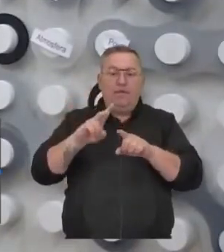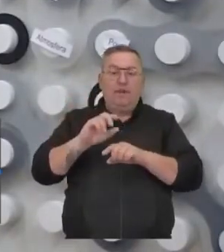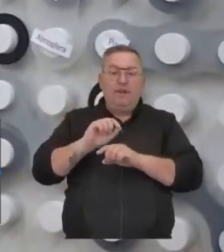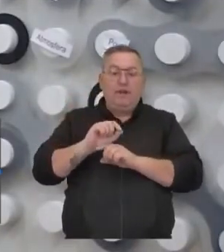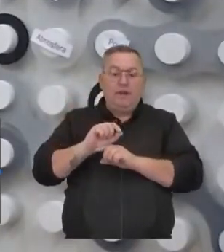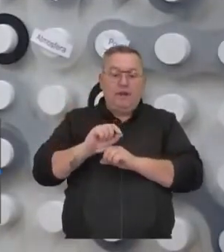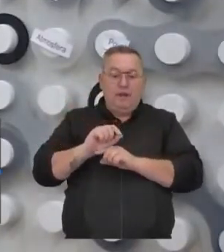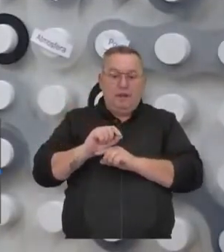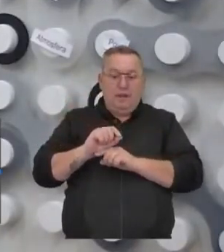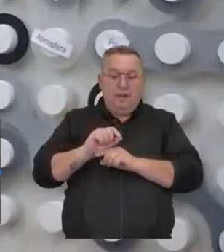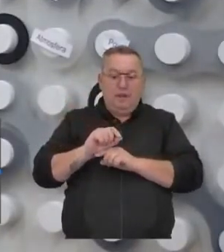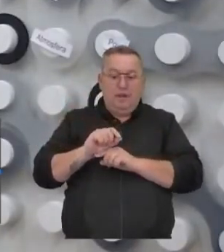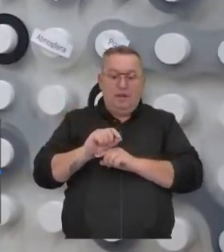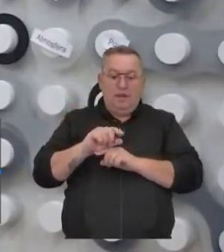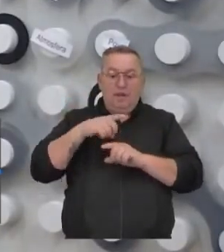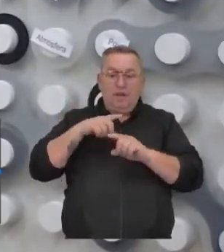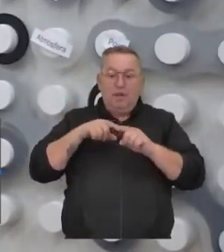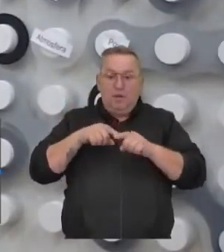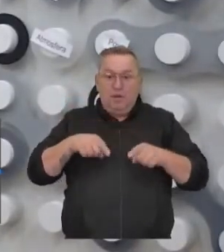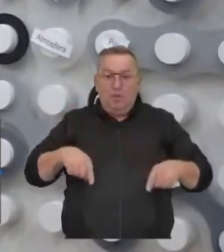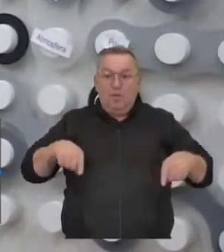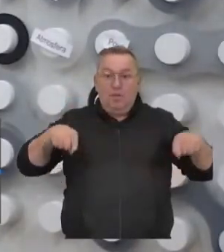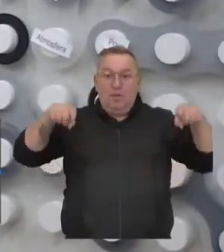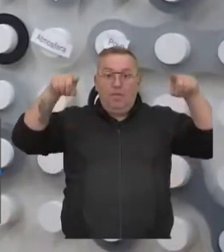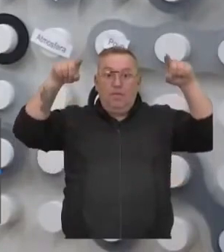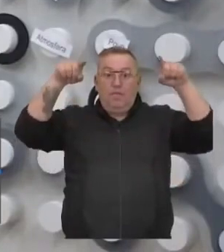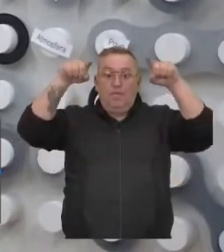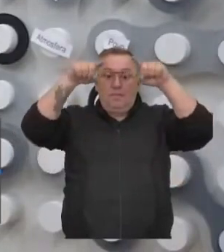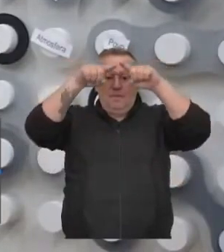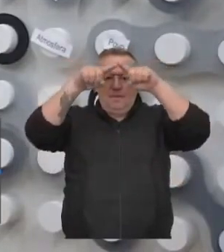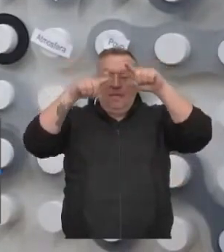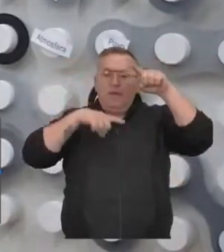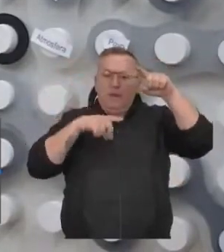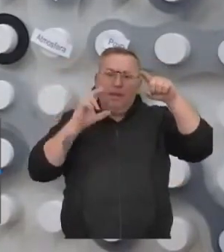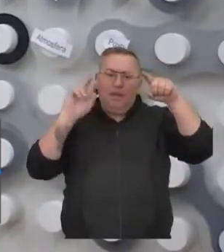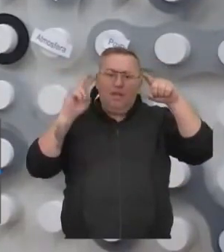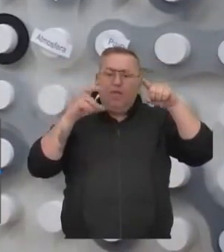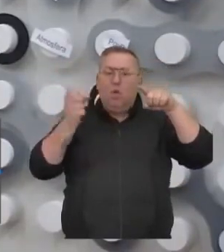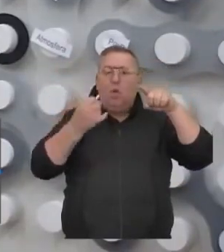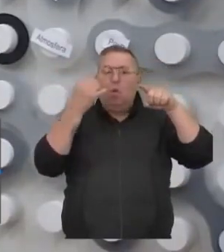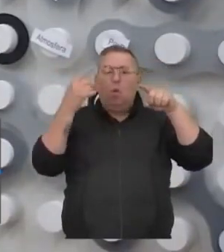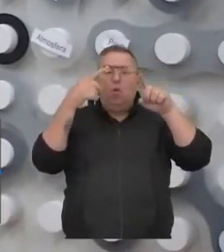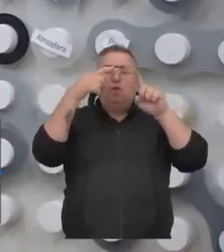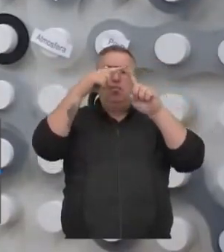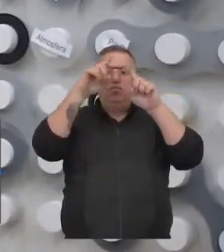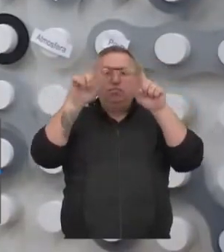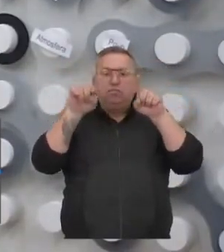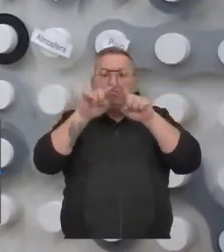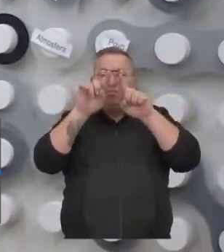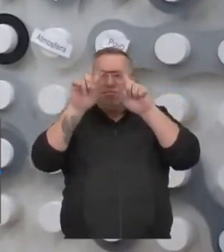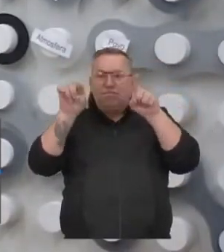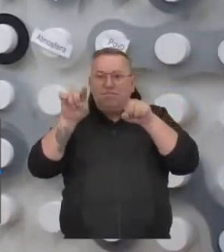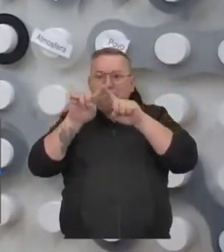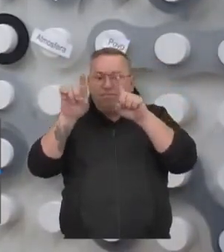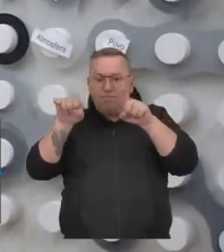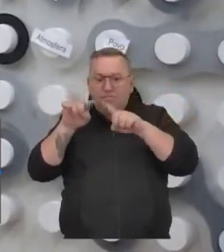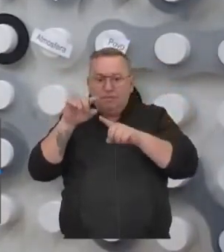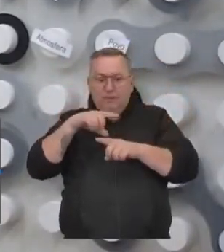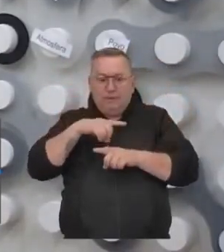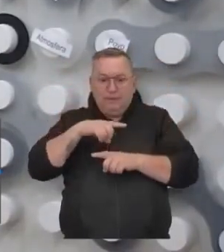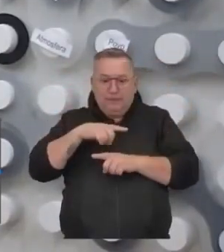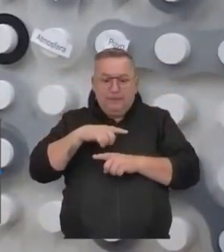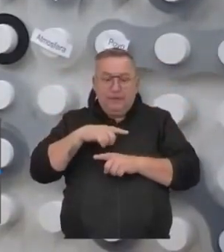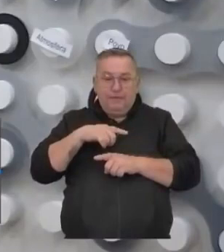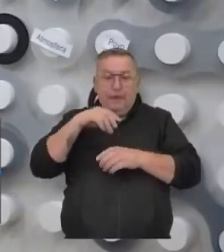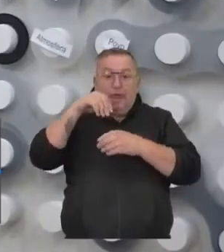né? E aí a área desse retângulo aqui é tudo que tem aqui dentro, né? Quantos quadradinhos de uma unidade por uma unidade.